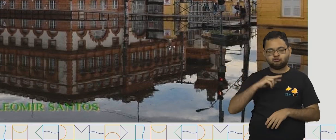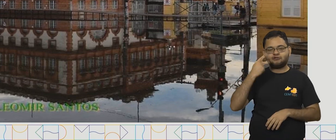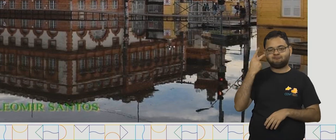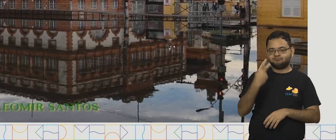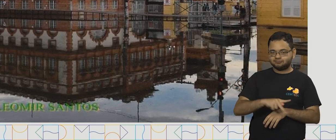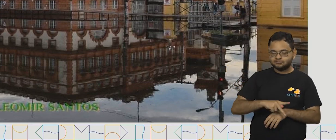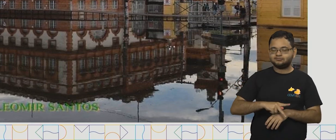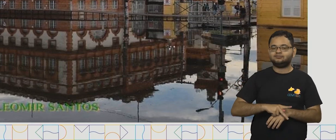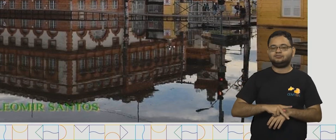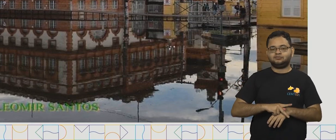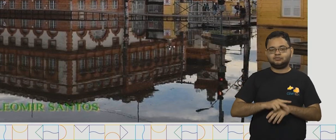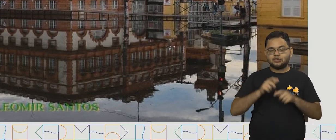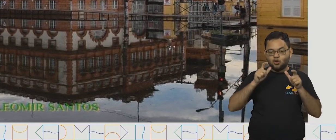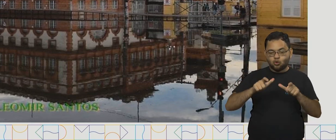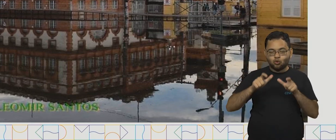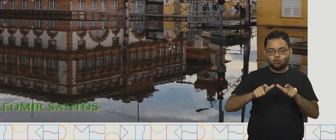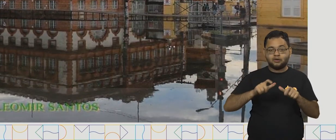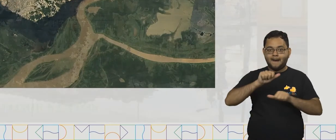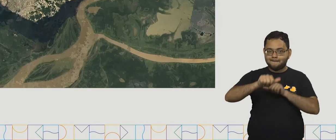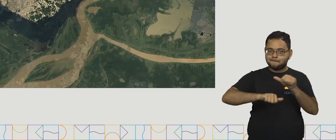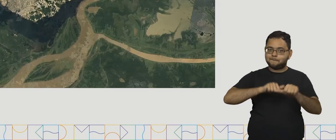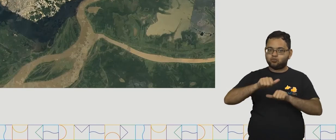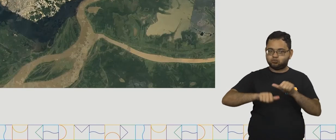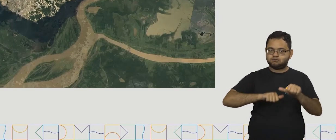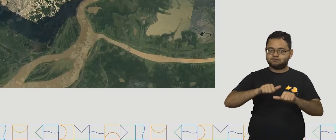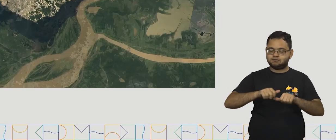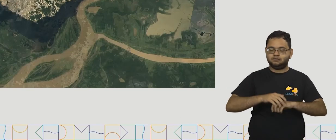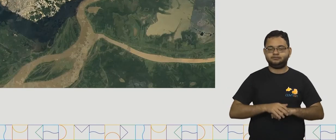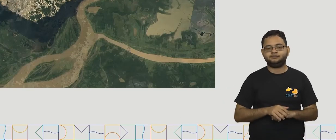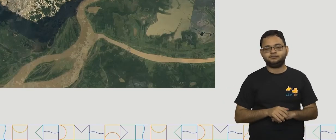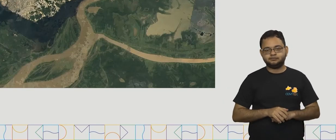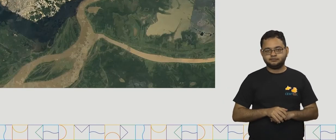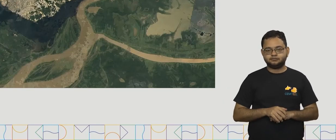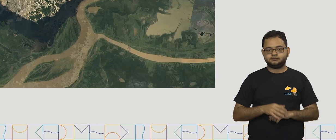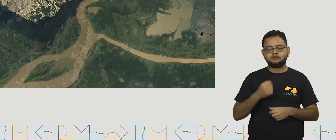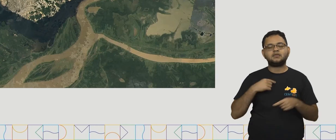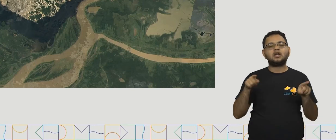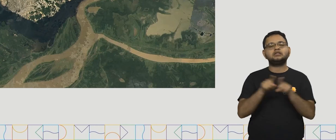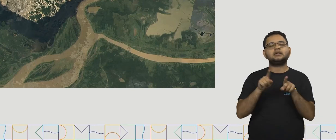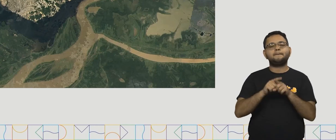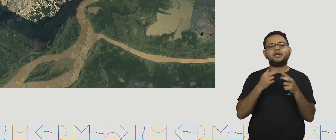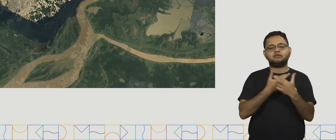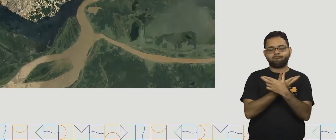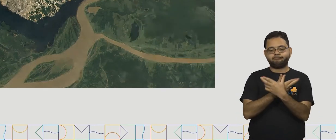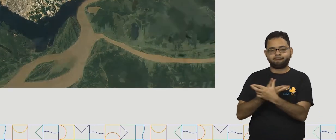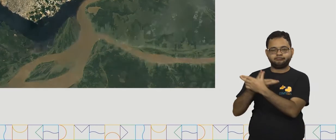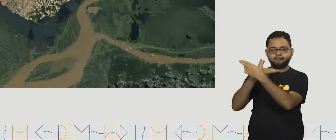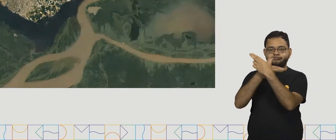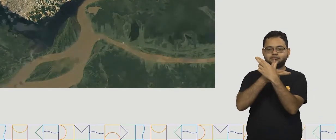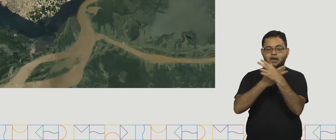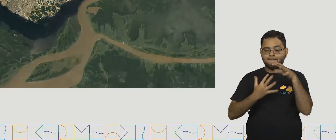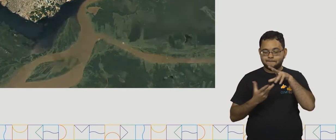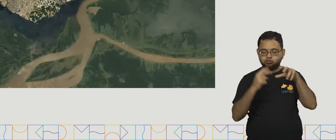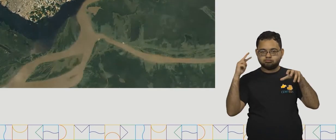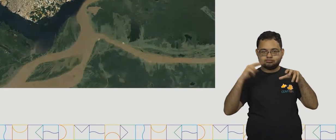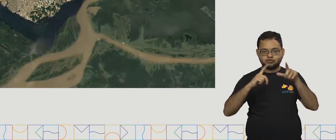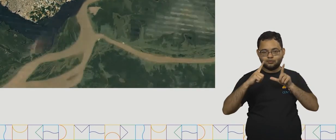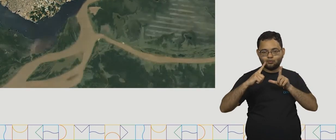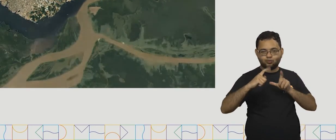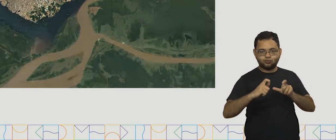grandes mudanças nas paisagens do centro histórico. Também analisamos as imagens de satélite e os mapas de